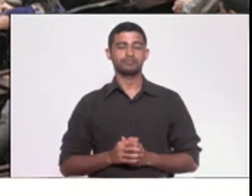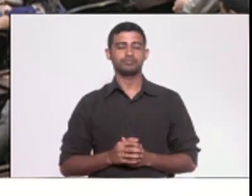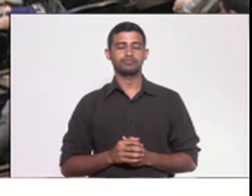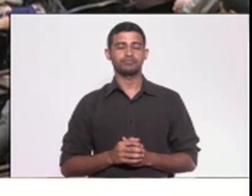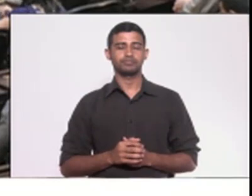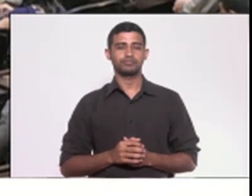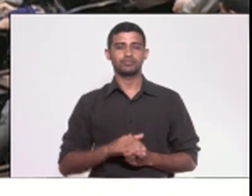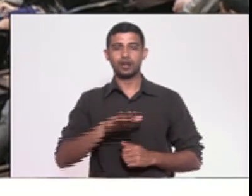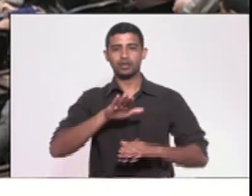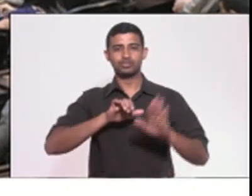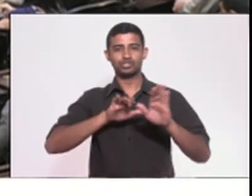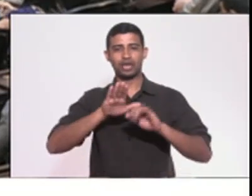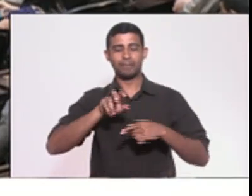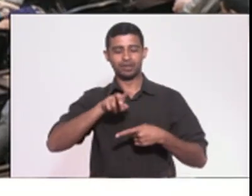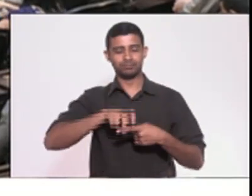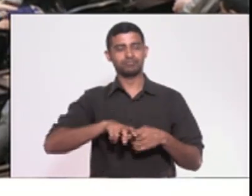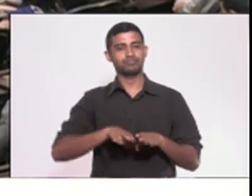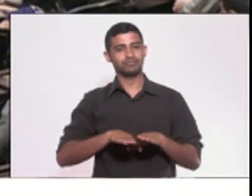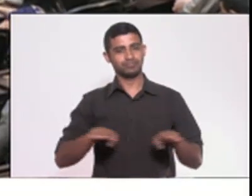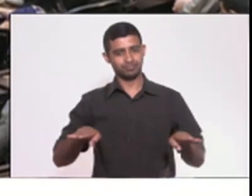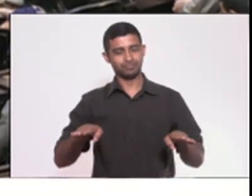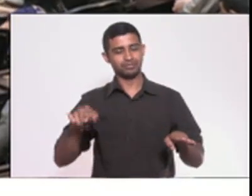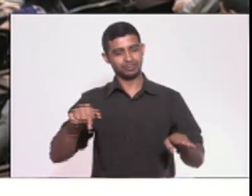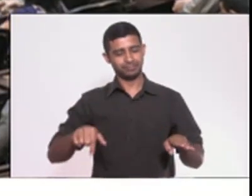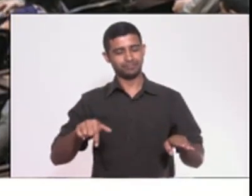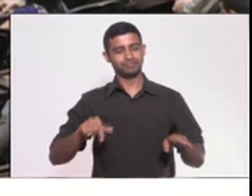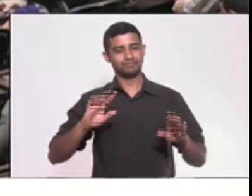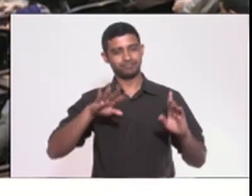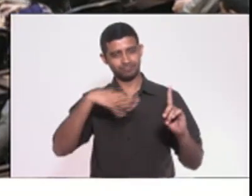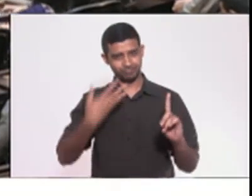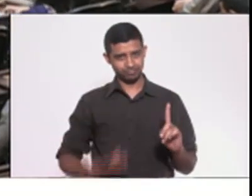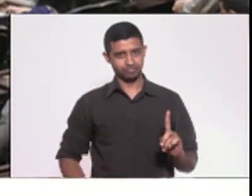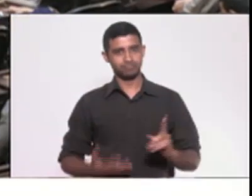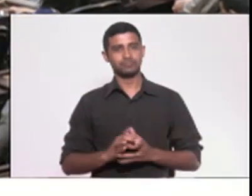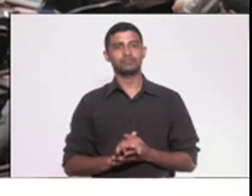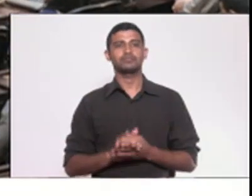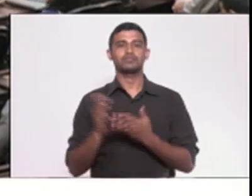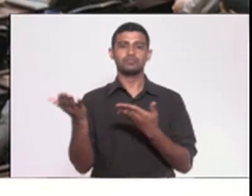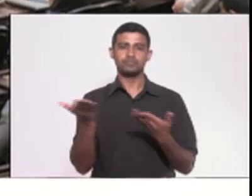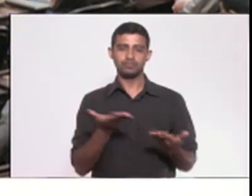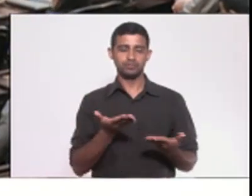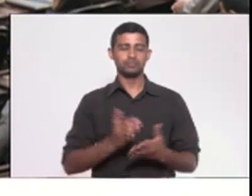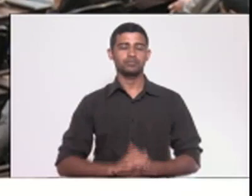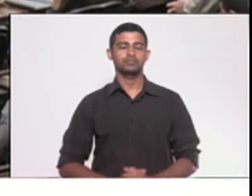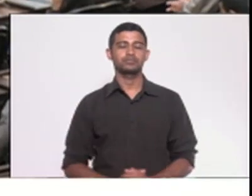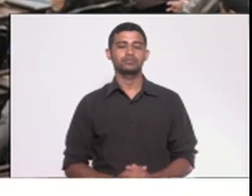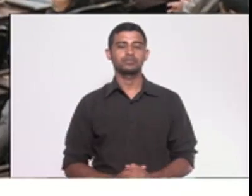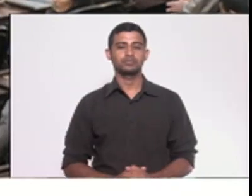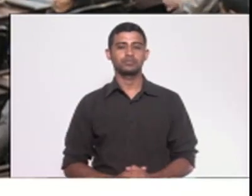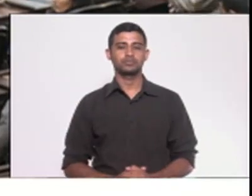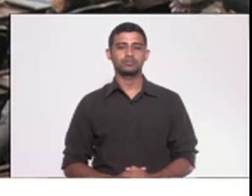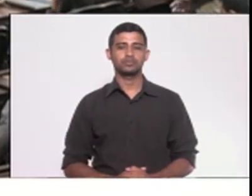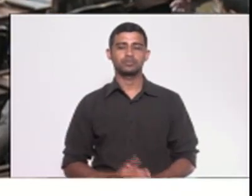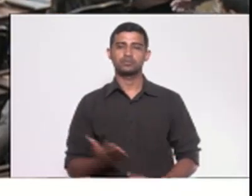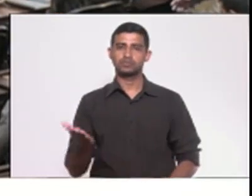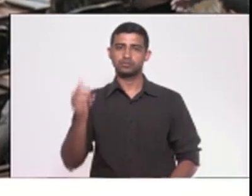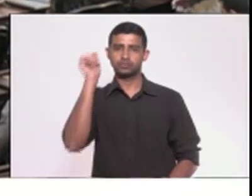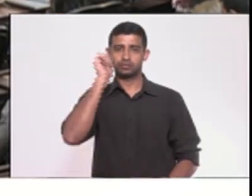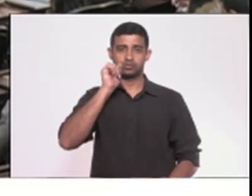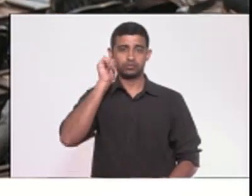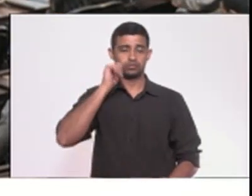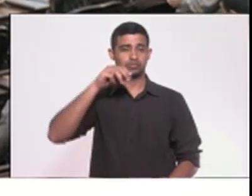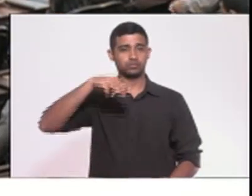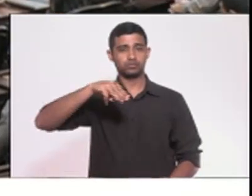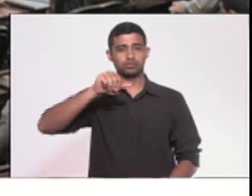compor a mesa de honra. Convido a senhora